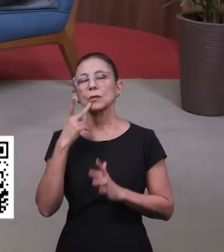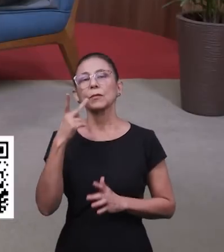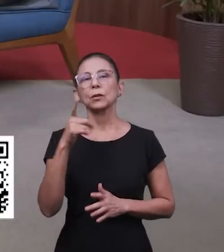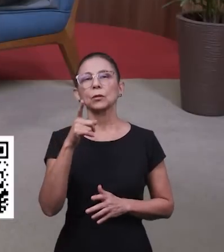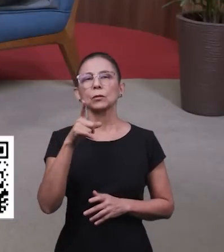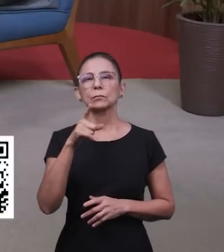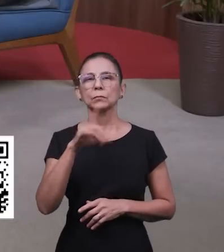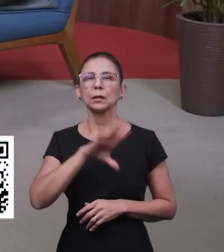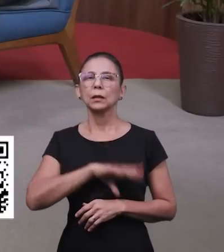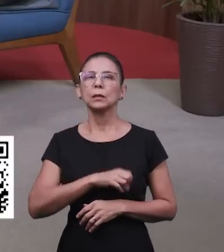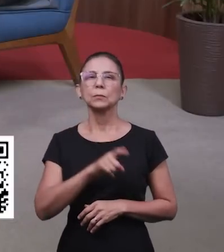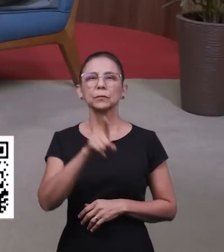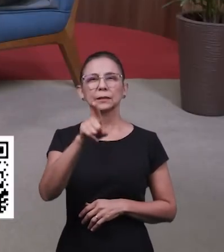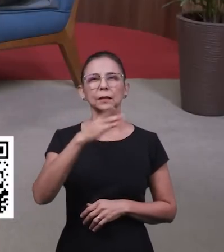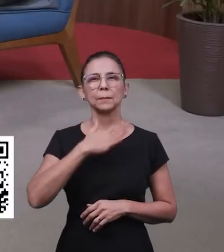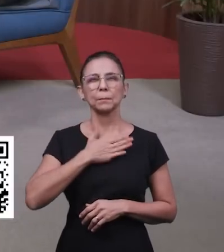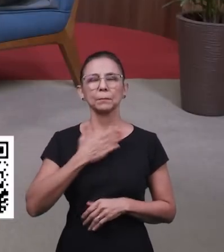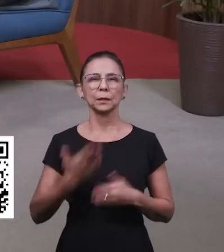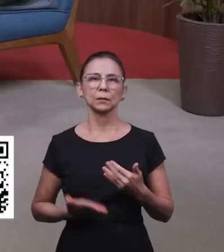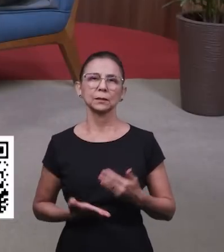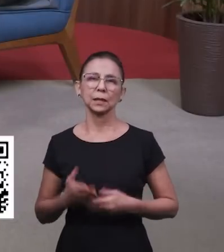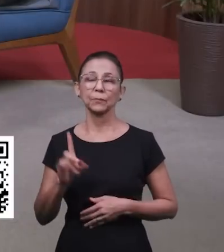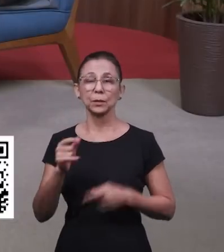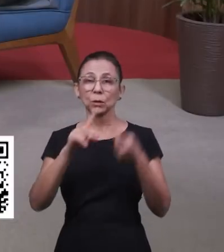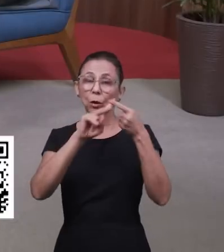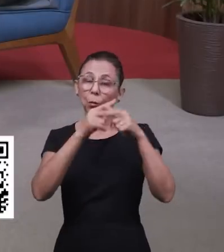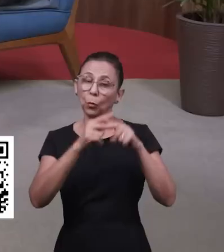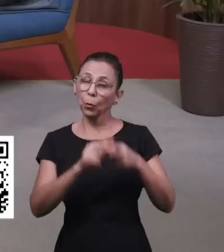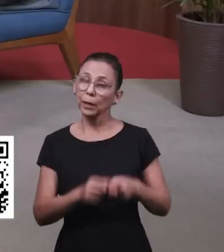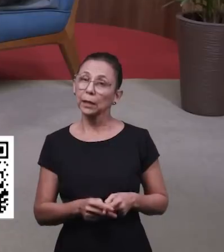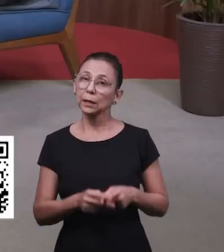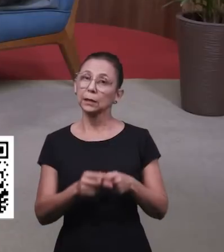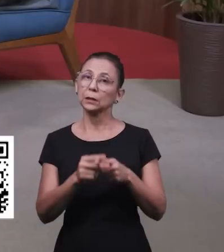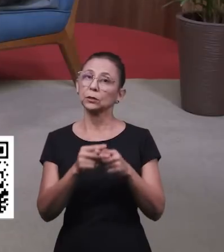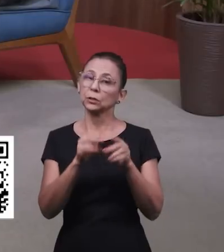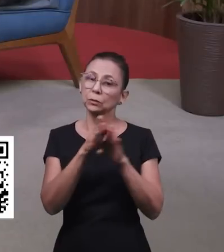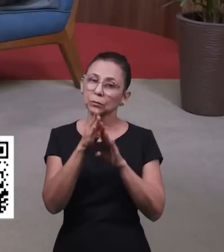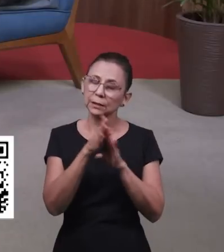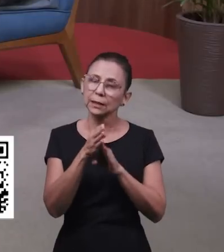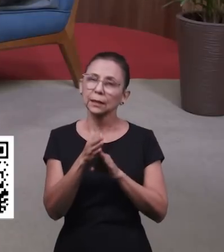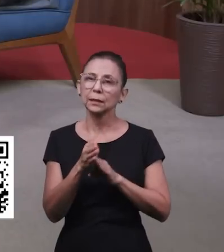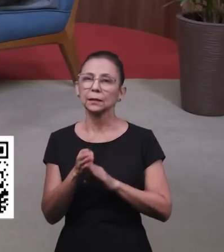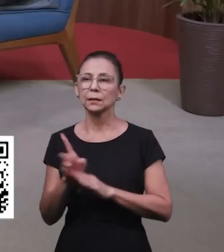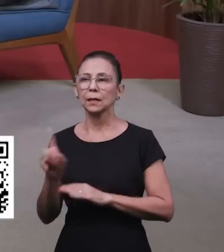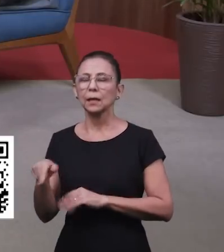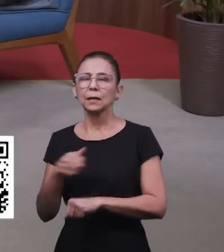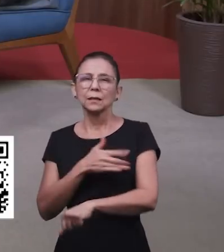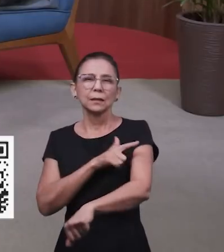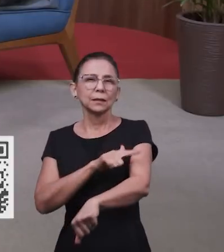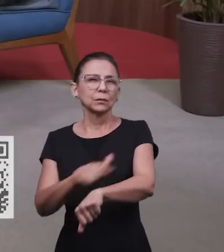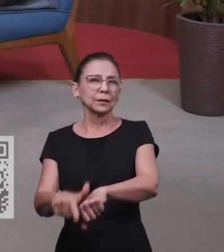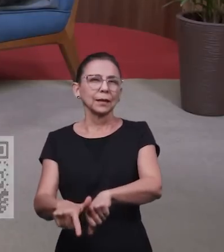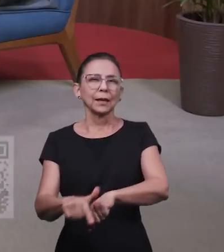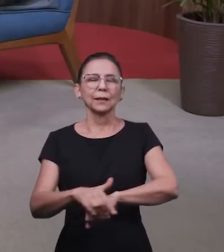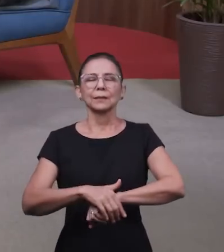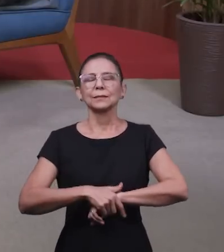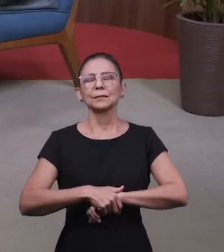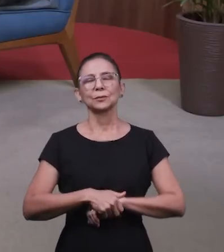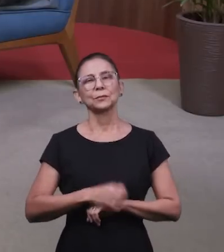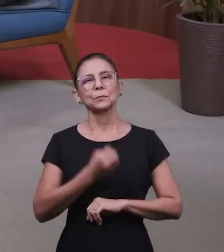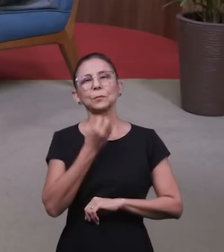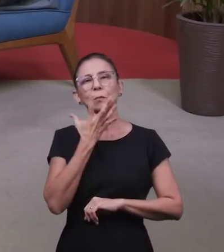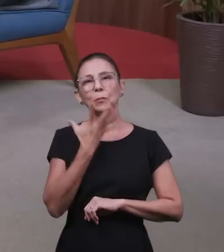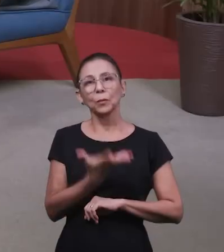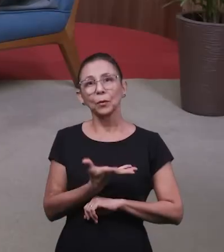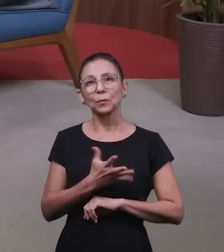amo, não é? Mas eis que é isso aqui, corrige isso, acerta isso, mesmo. mas ele é sempre gentil. Glória a Deus. Nessa Glória a